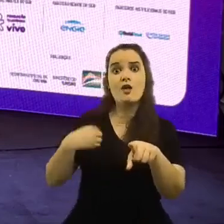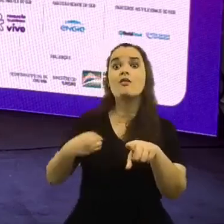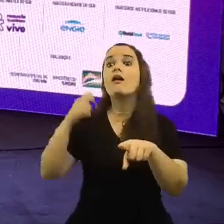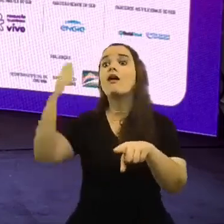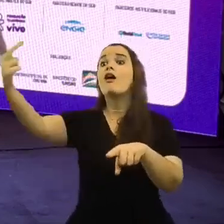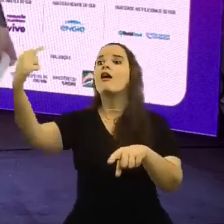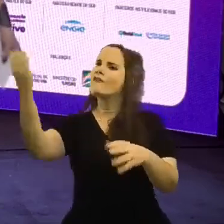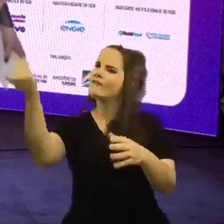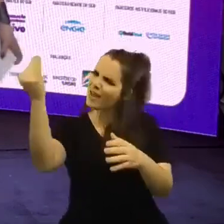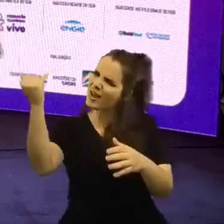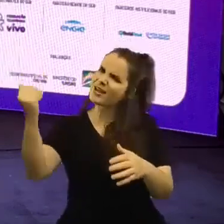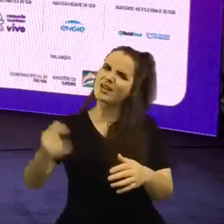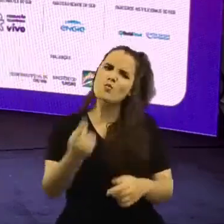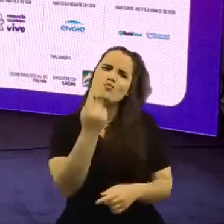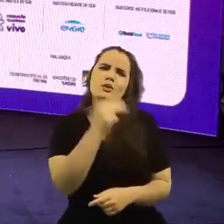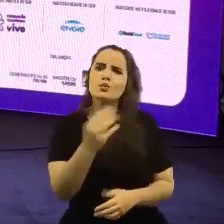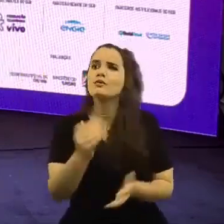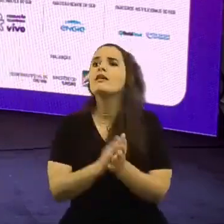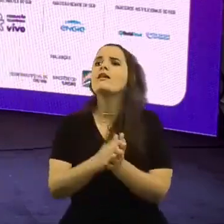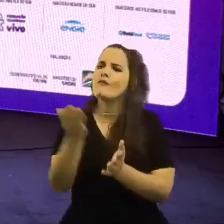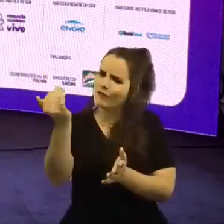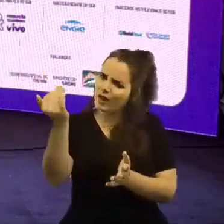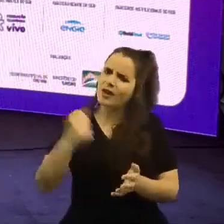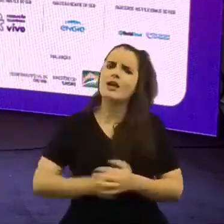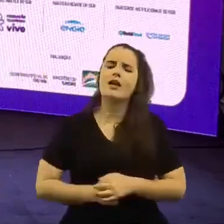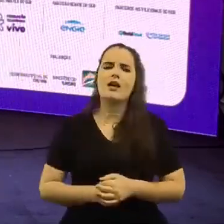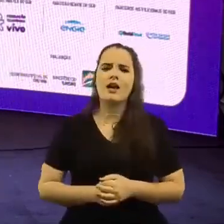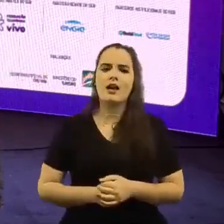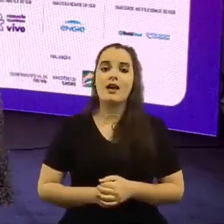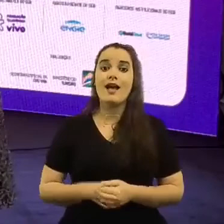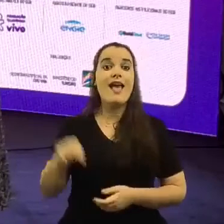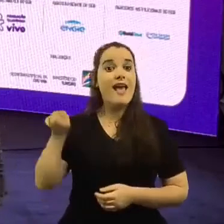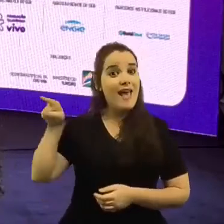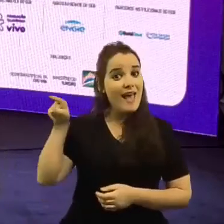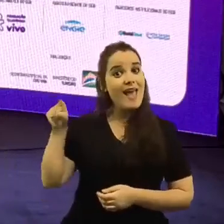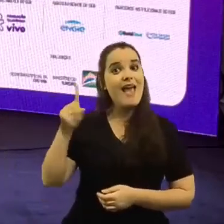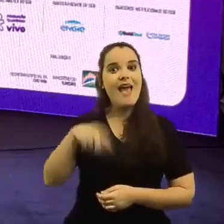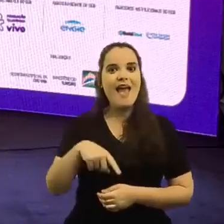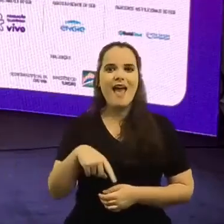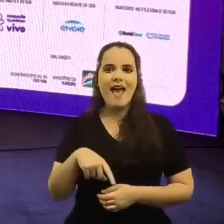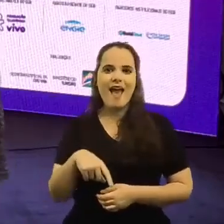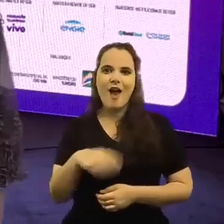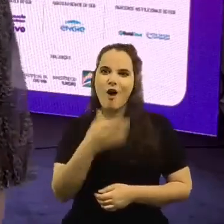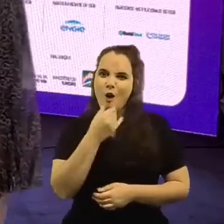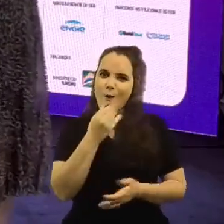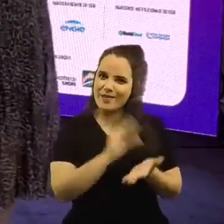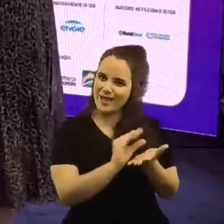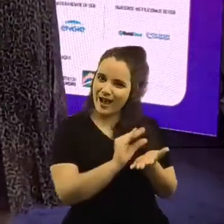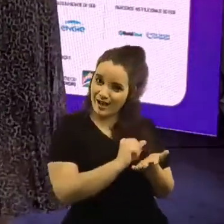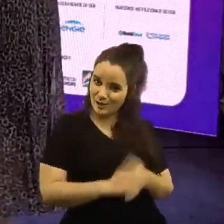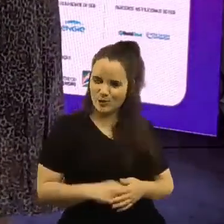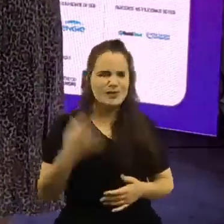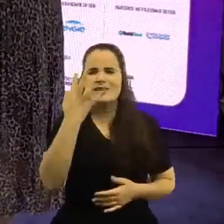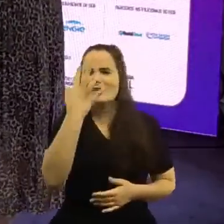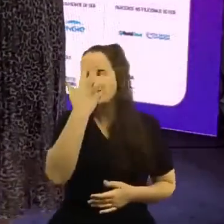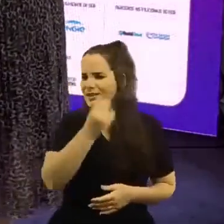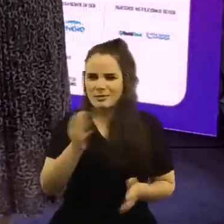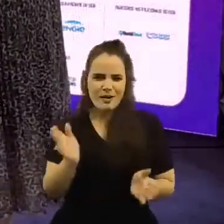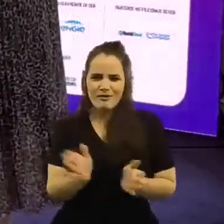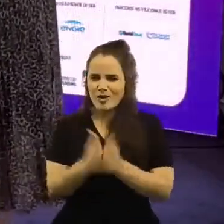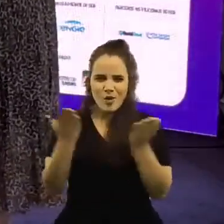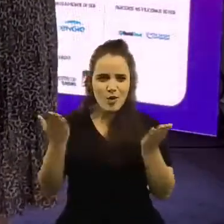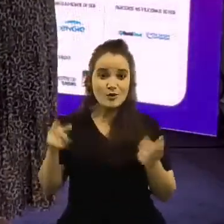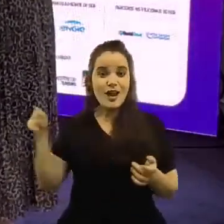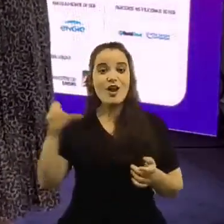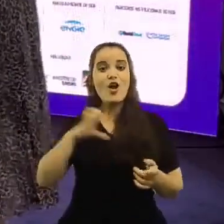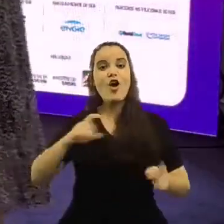Thiago, 1 minuto, vem cá, entra. Esse é o nosso menino dos dados, lindo, maravilhoso, nosso coordenador de dados aqui do